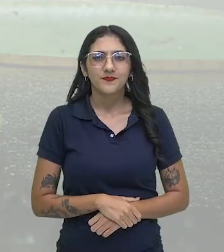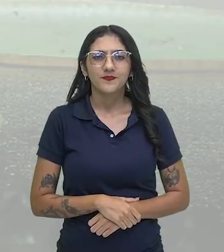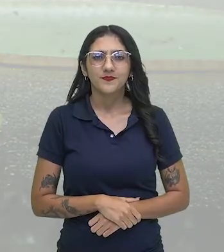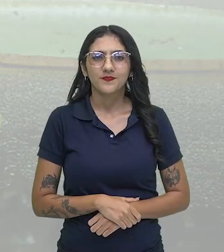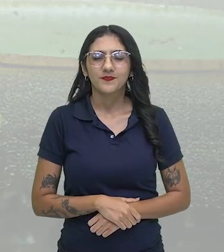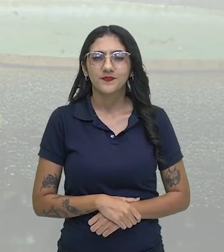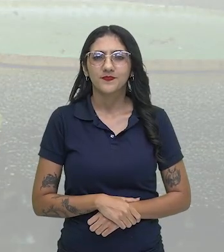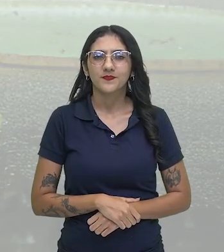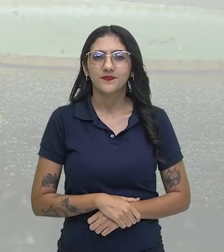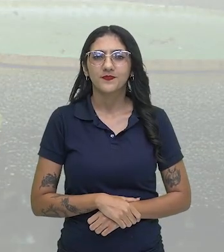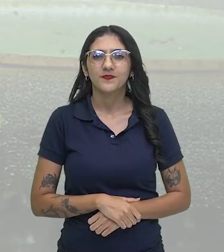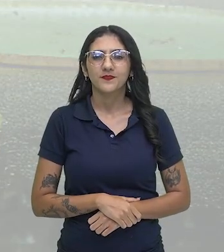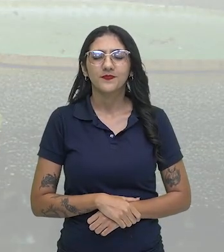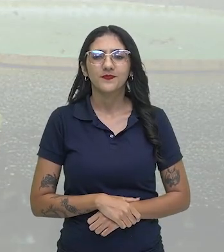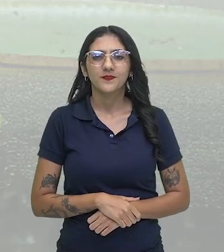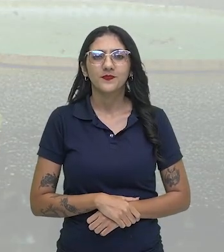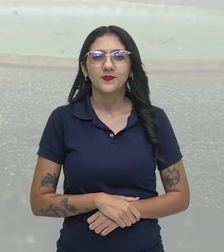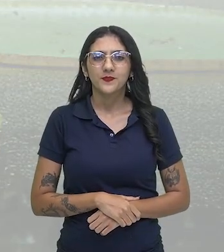pergunta.